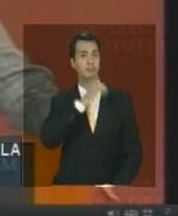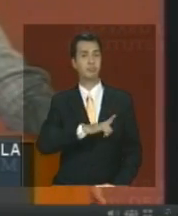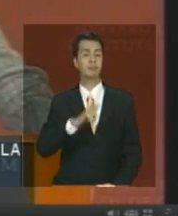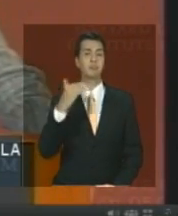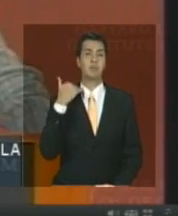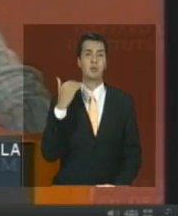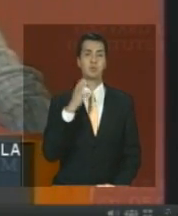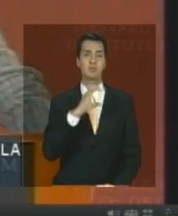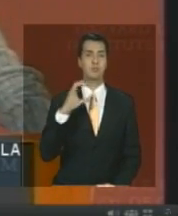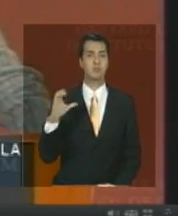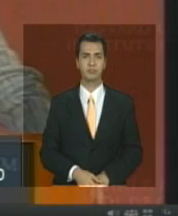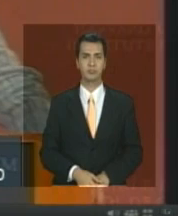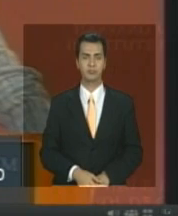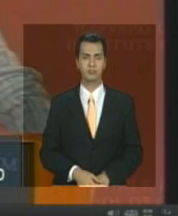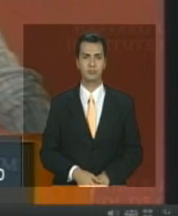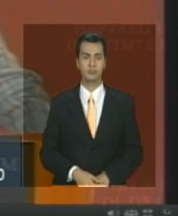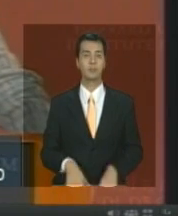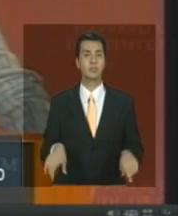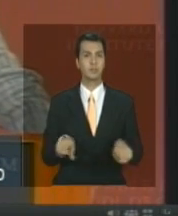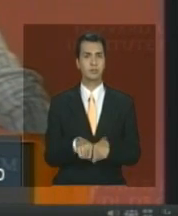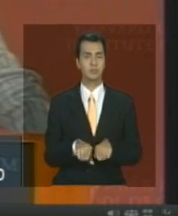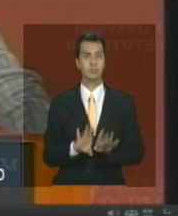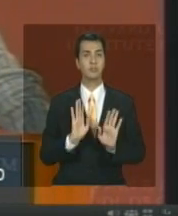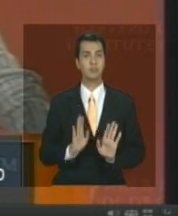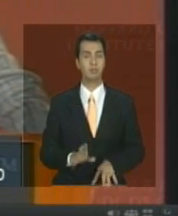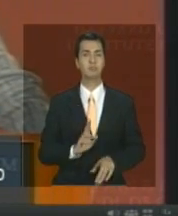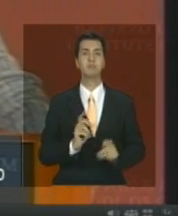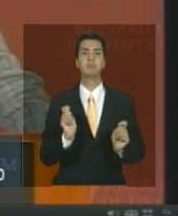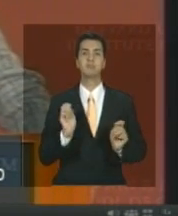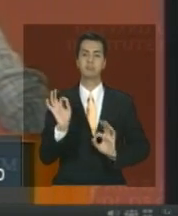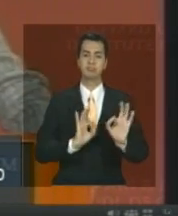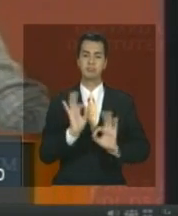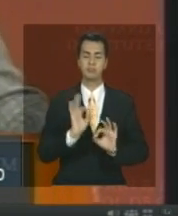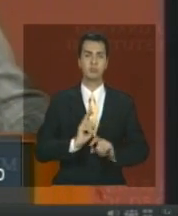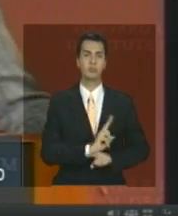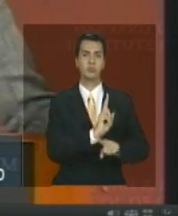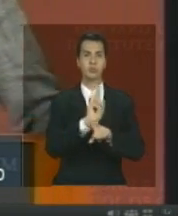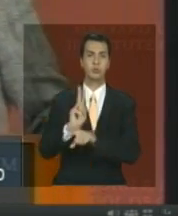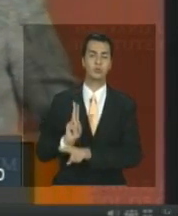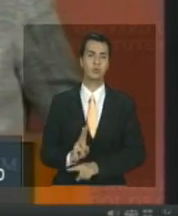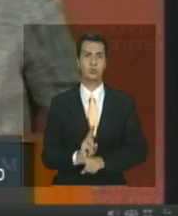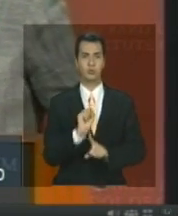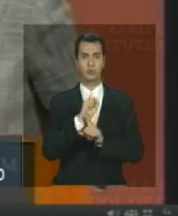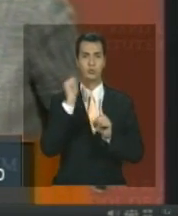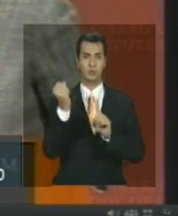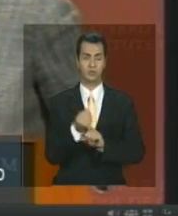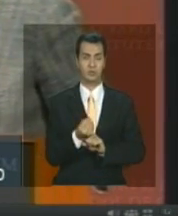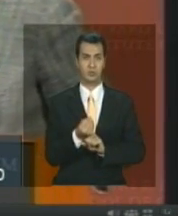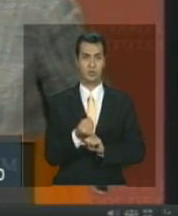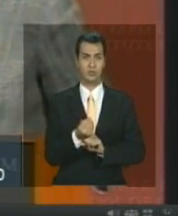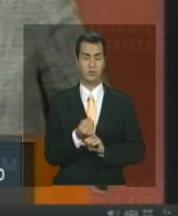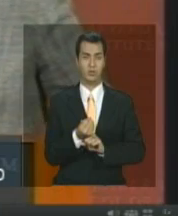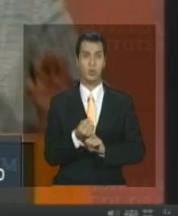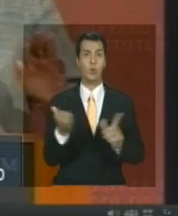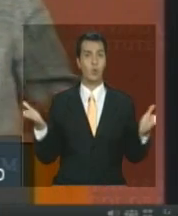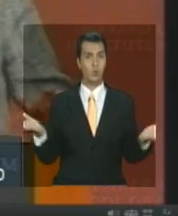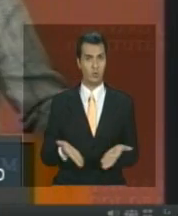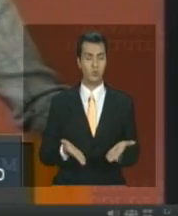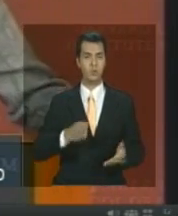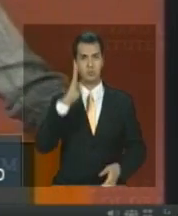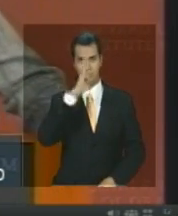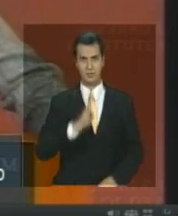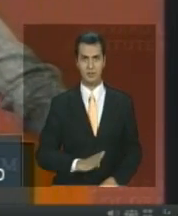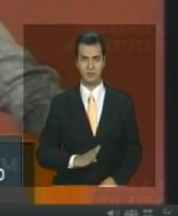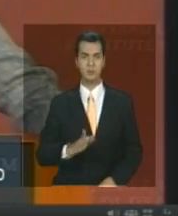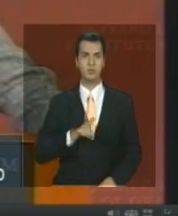Construímos uma poderosa rede de proteção social. Eu acredito que o Brasil seja hoje um país que, na área de